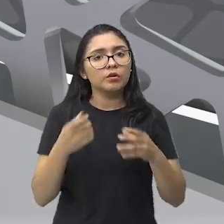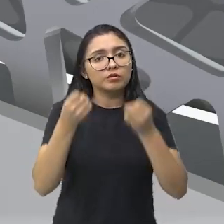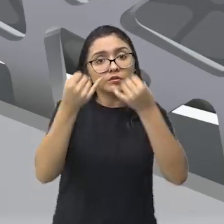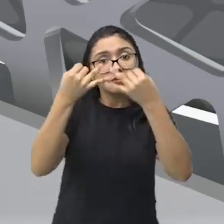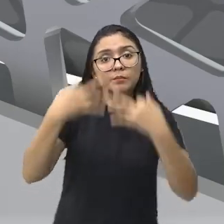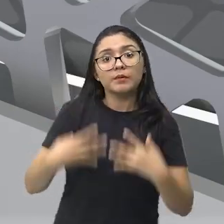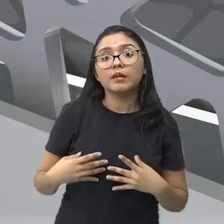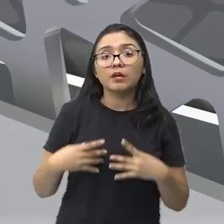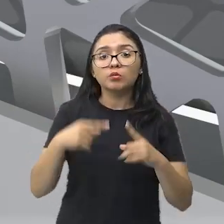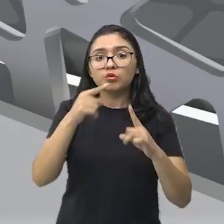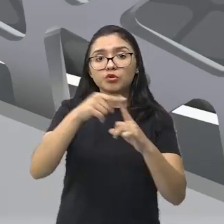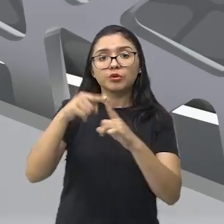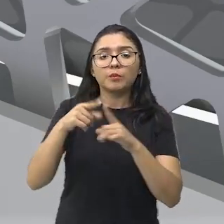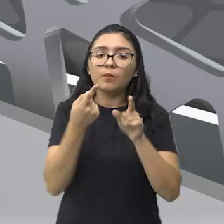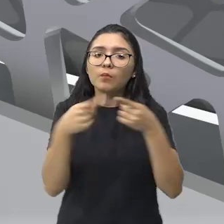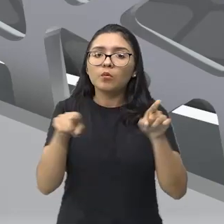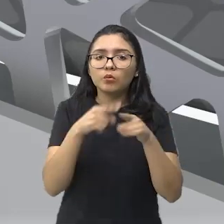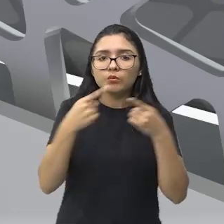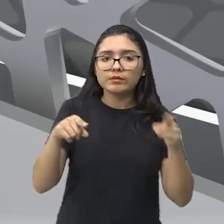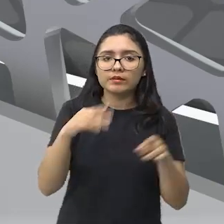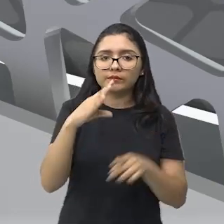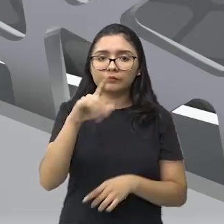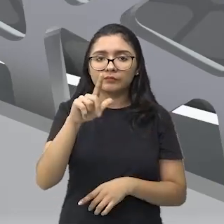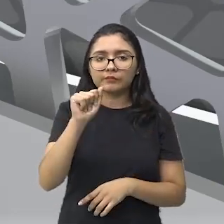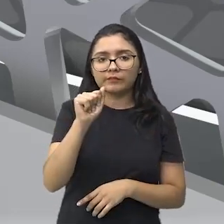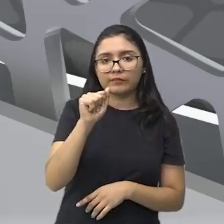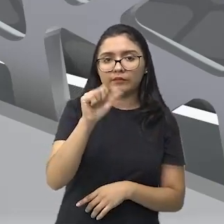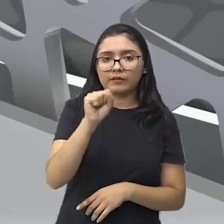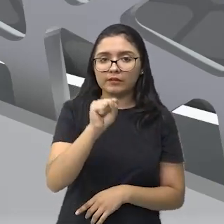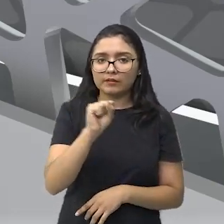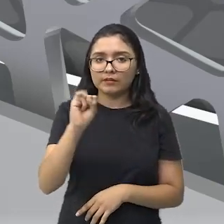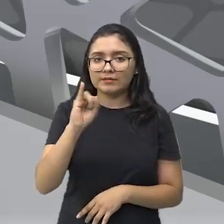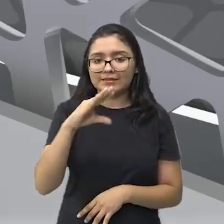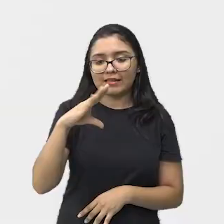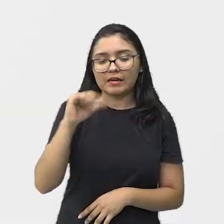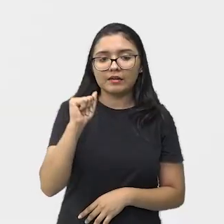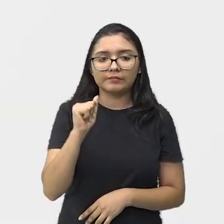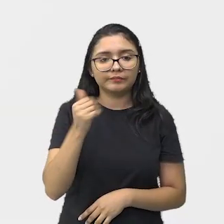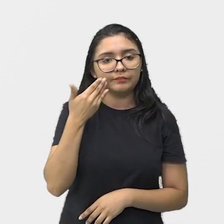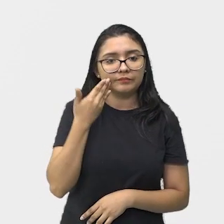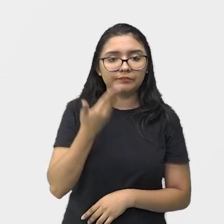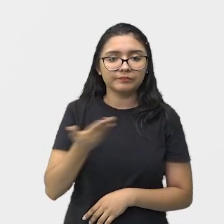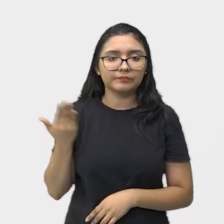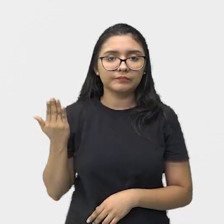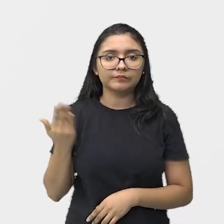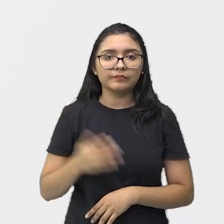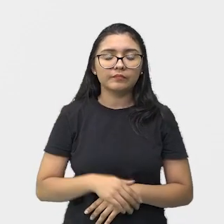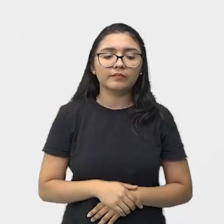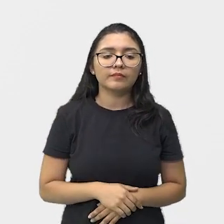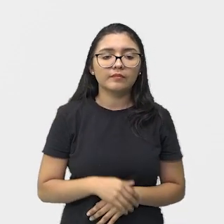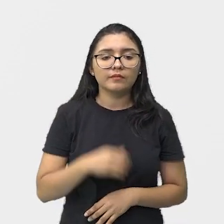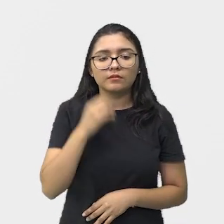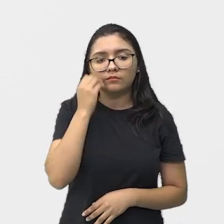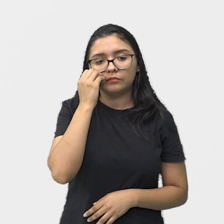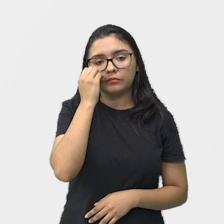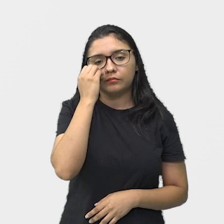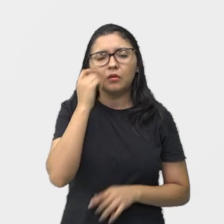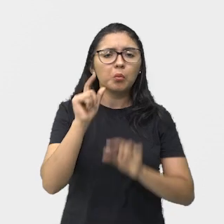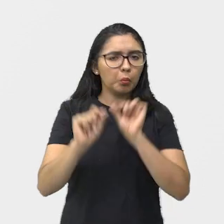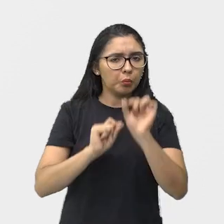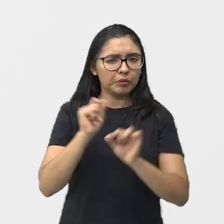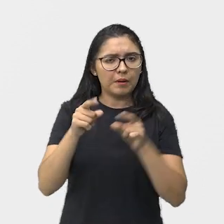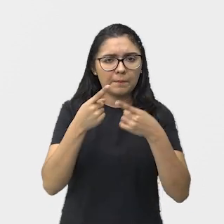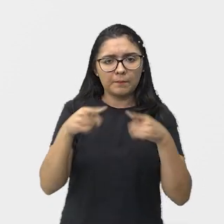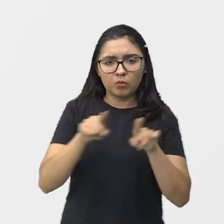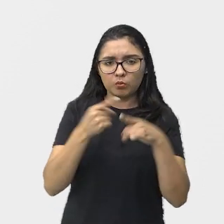falamos também da música clássica. Vamos ver o conceito? Então, falando sobre a música clássica, né? O que